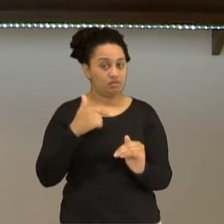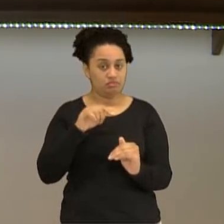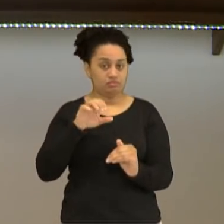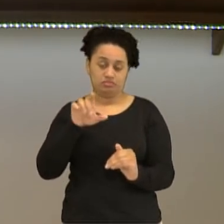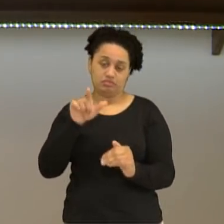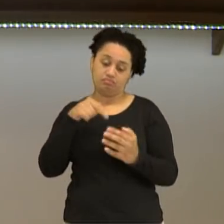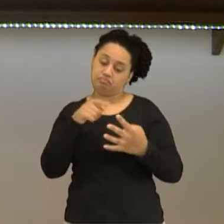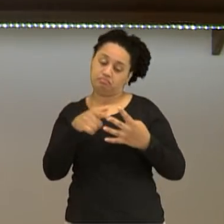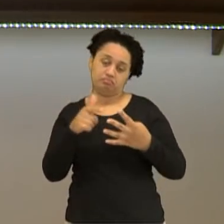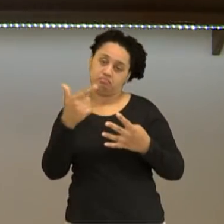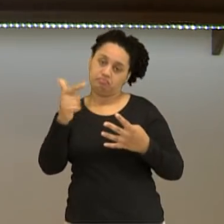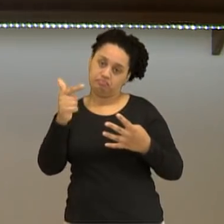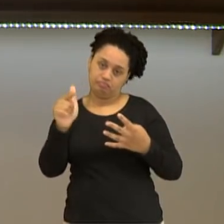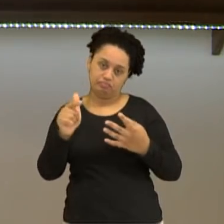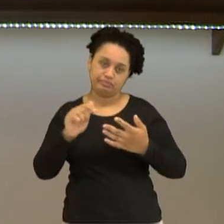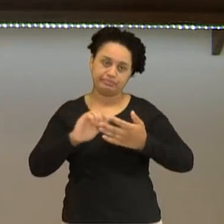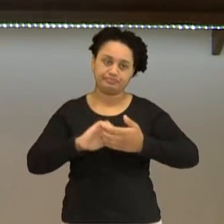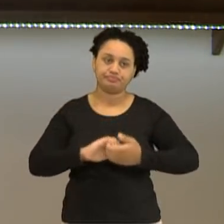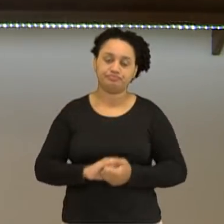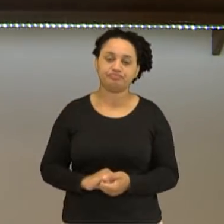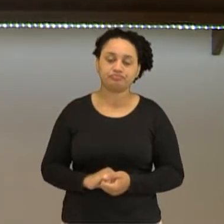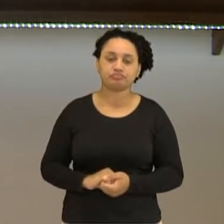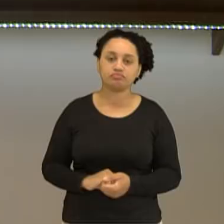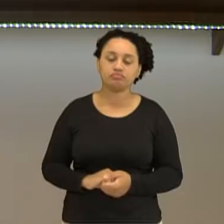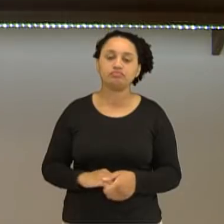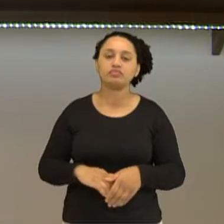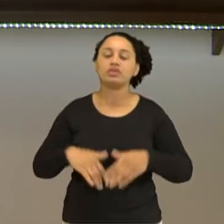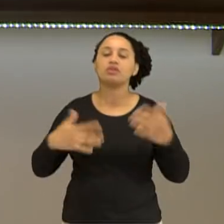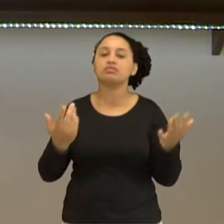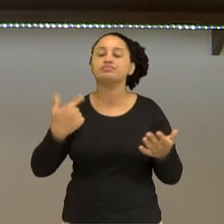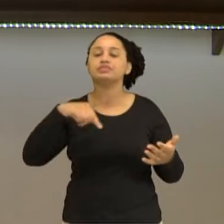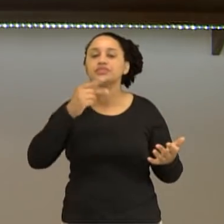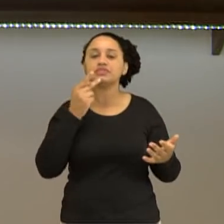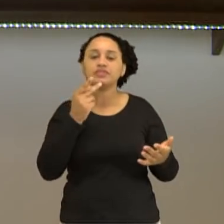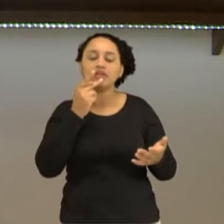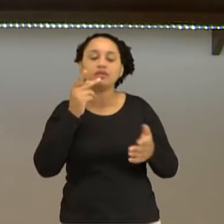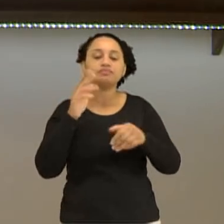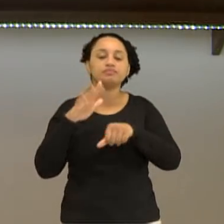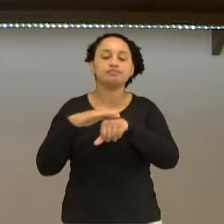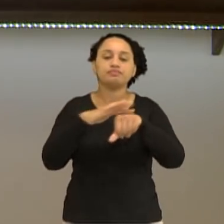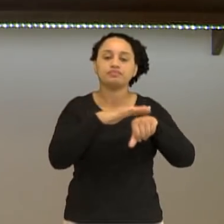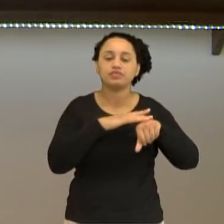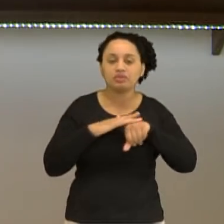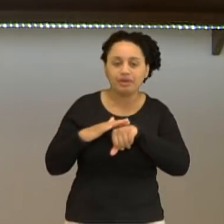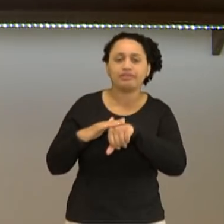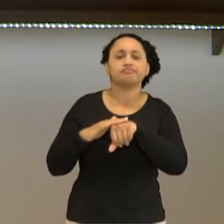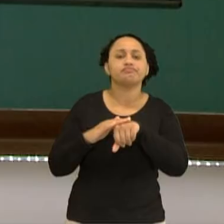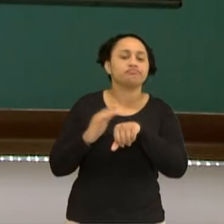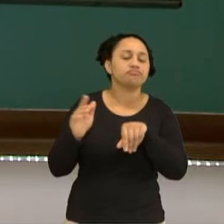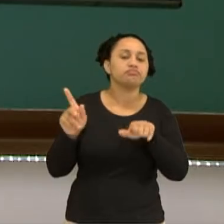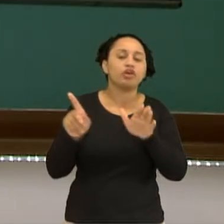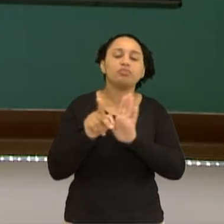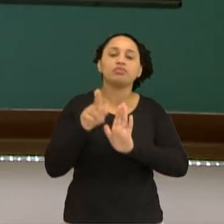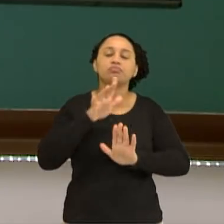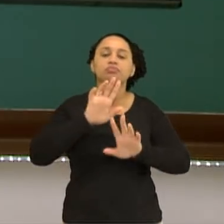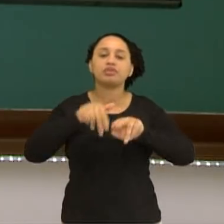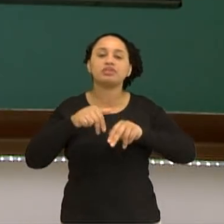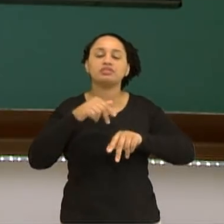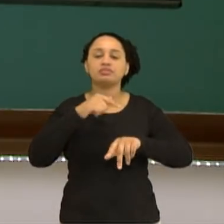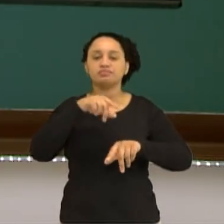foi citado, beleza? Quando nós falamos sobre doenças, patologias